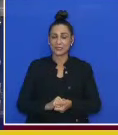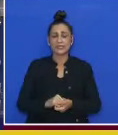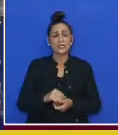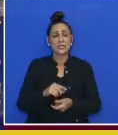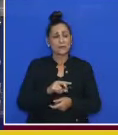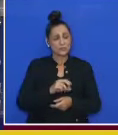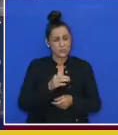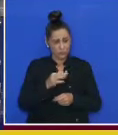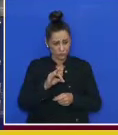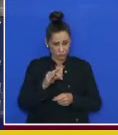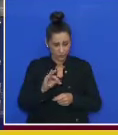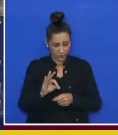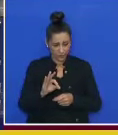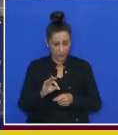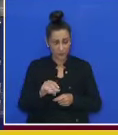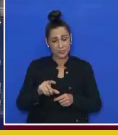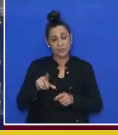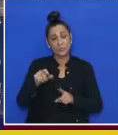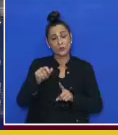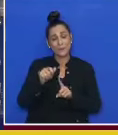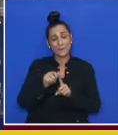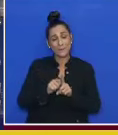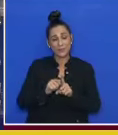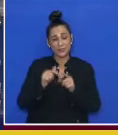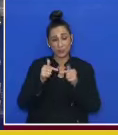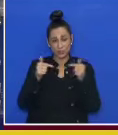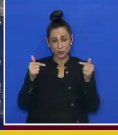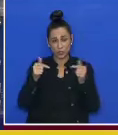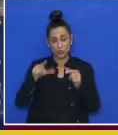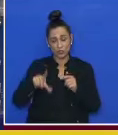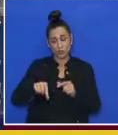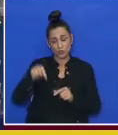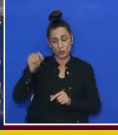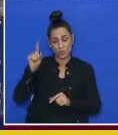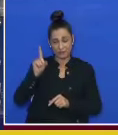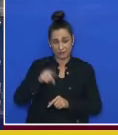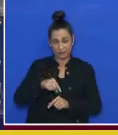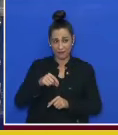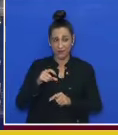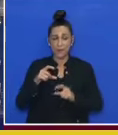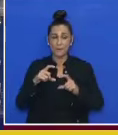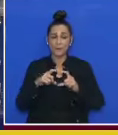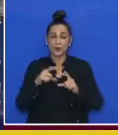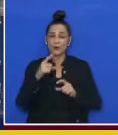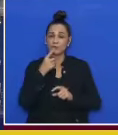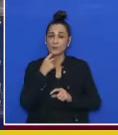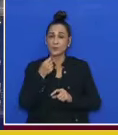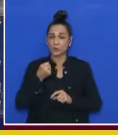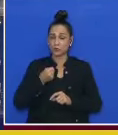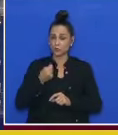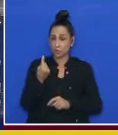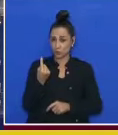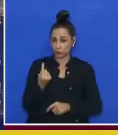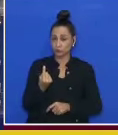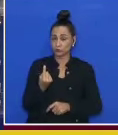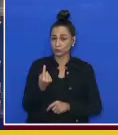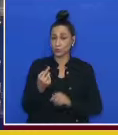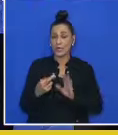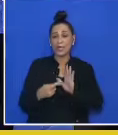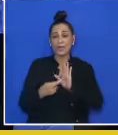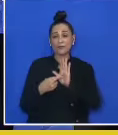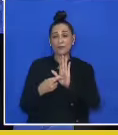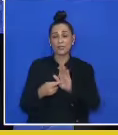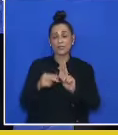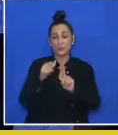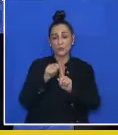Senhoras auditoras, as senhoras confirmam que a bola do mês da sorte sorteada é a bola vermelha, número 1, que corresponde ao mês